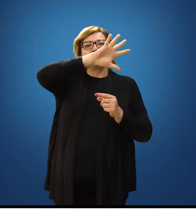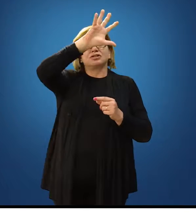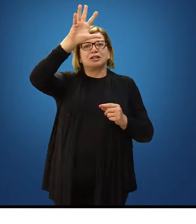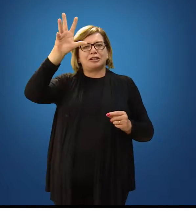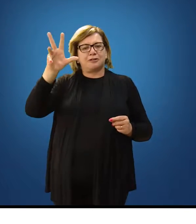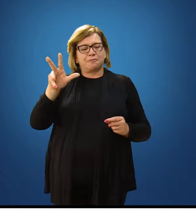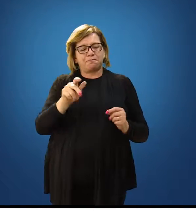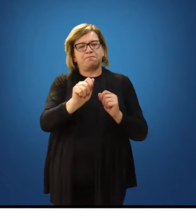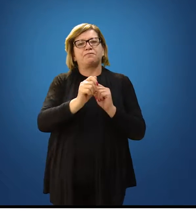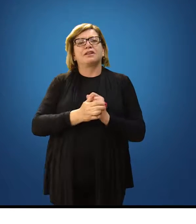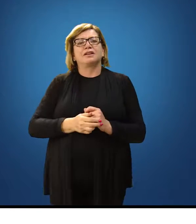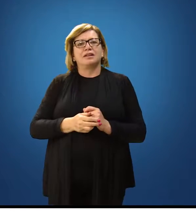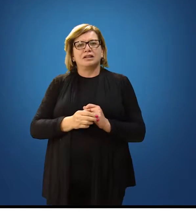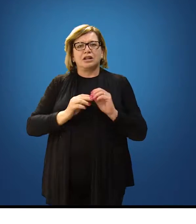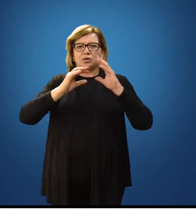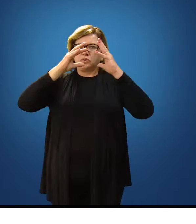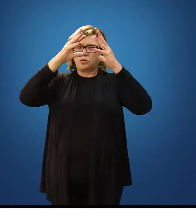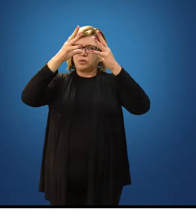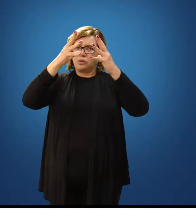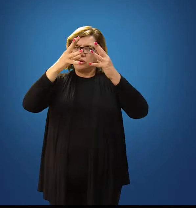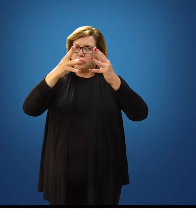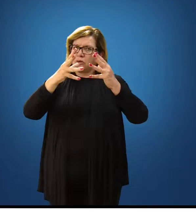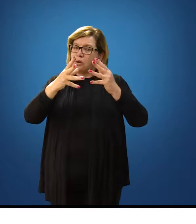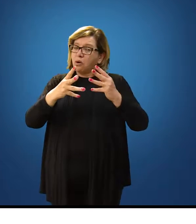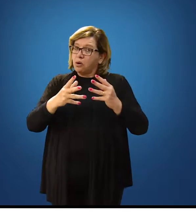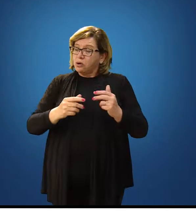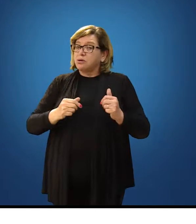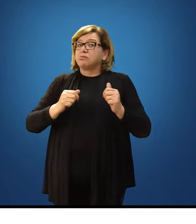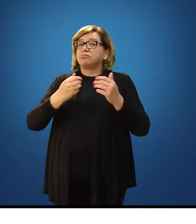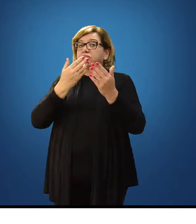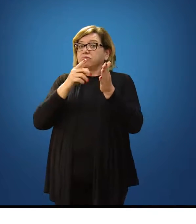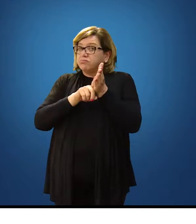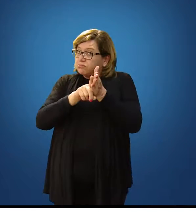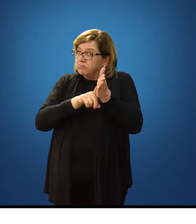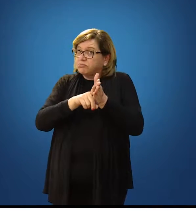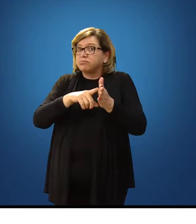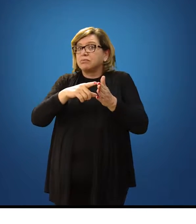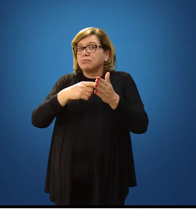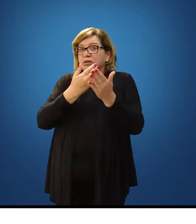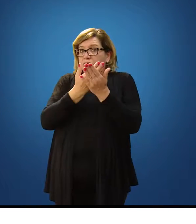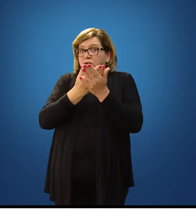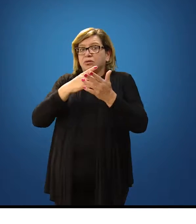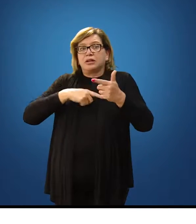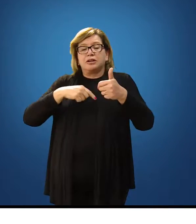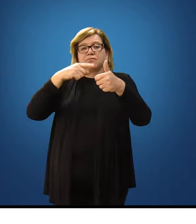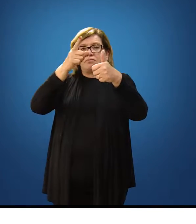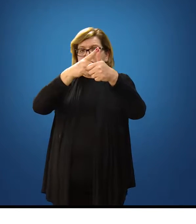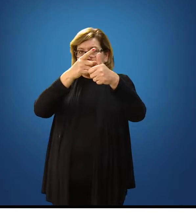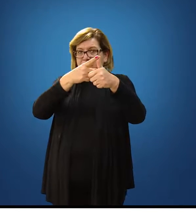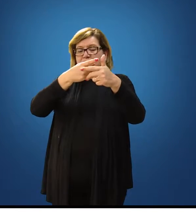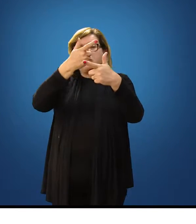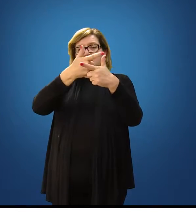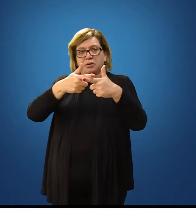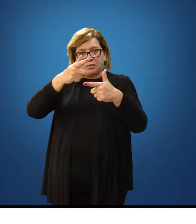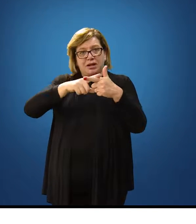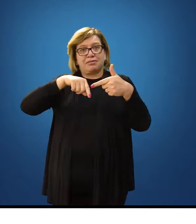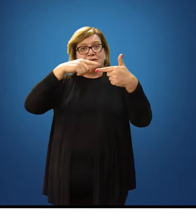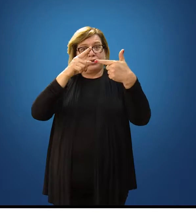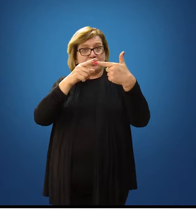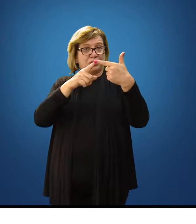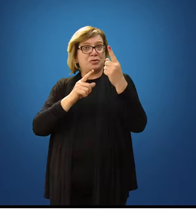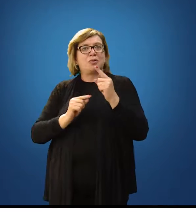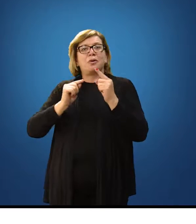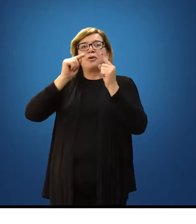Aí, né, todo estudo então tem um problema de pesquisa e um objetivo geral. Mas nós